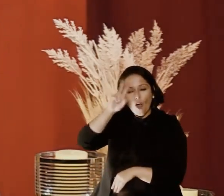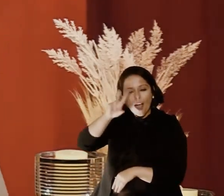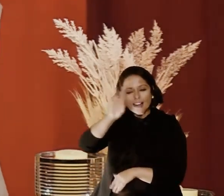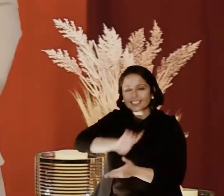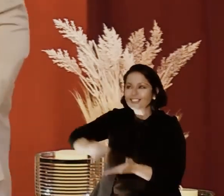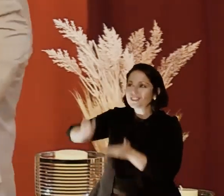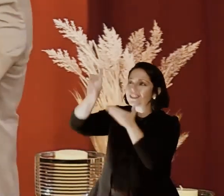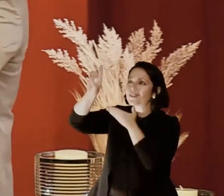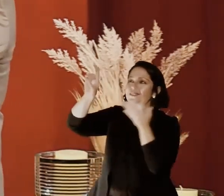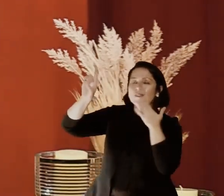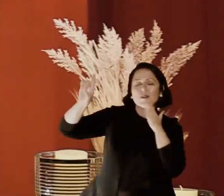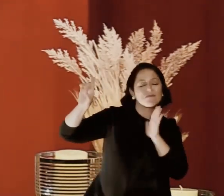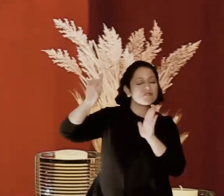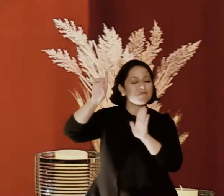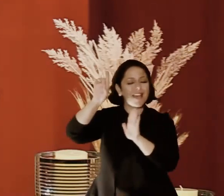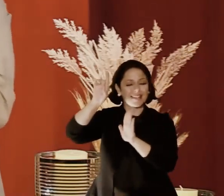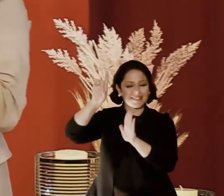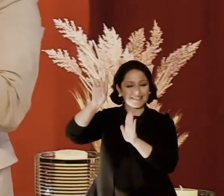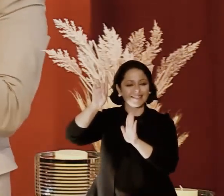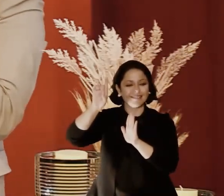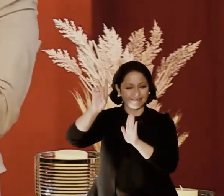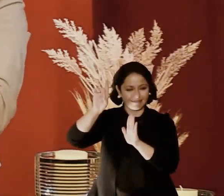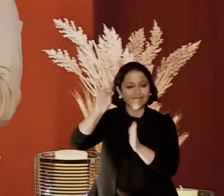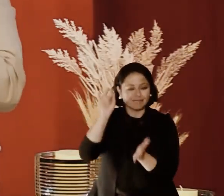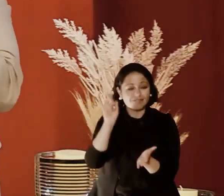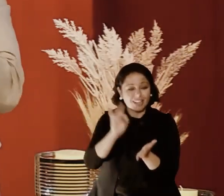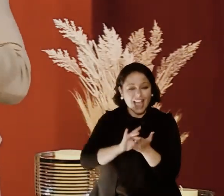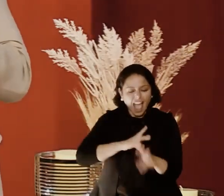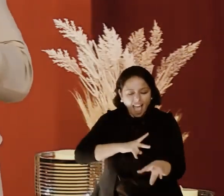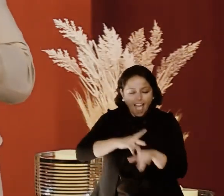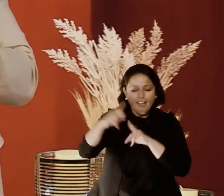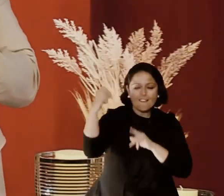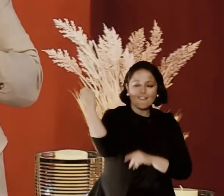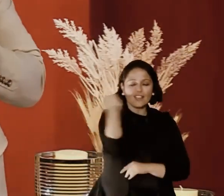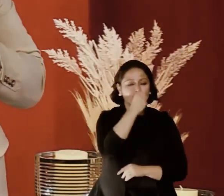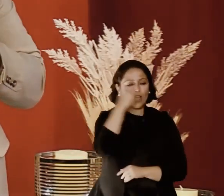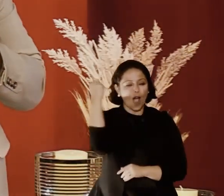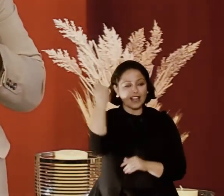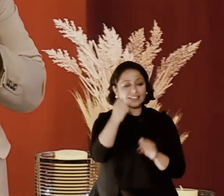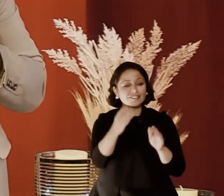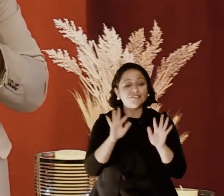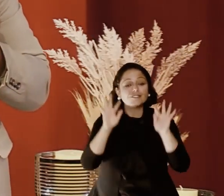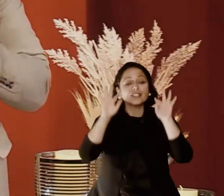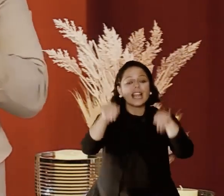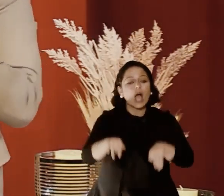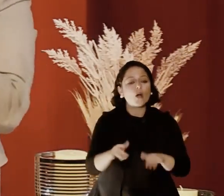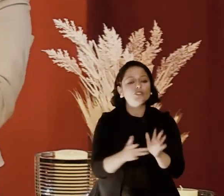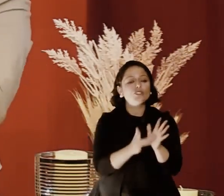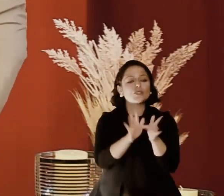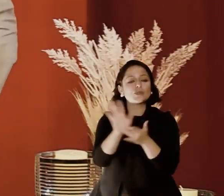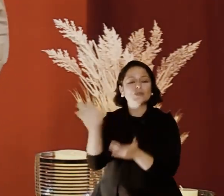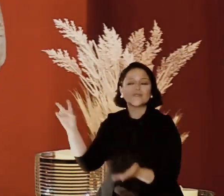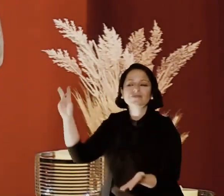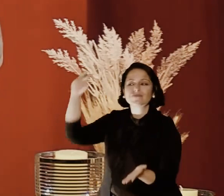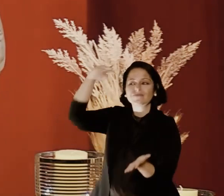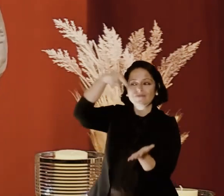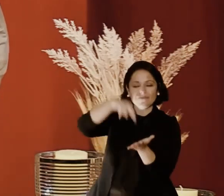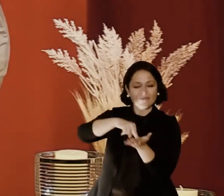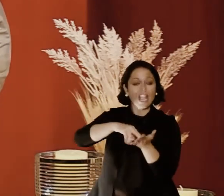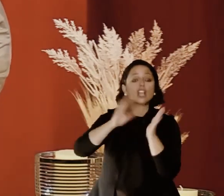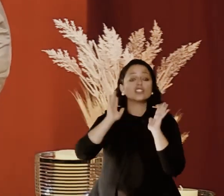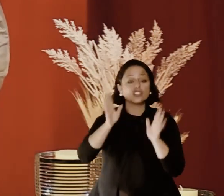há uma promessa, a promessa de que a vitória final de Jesus vai acontecer, porque na cruz